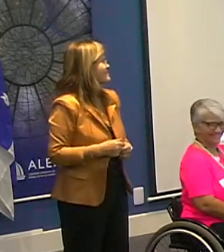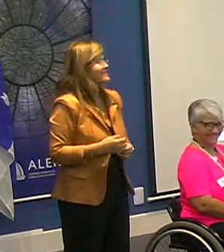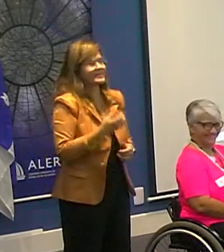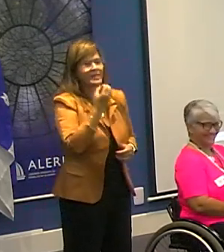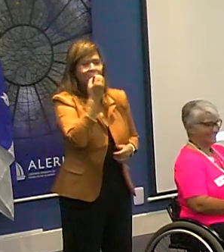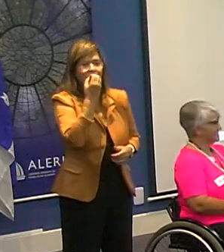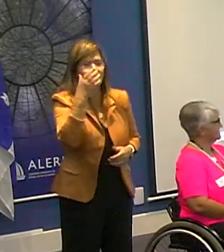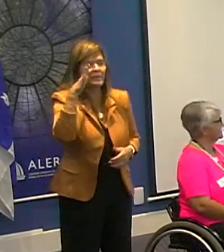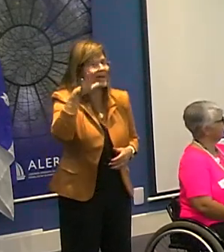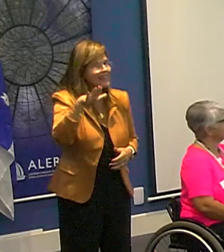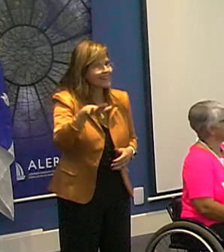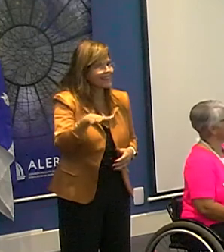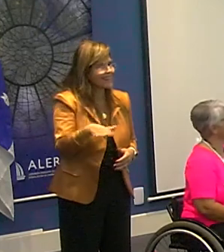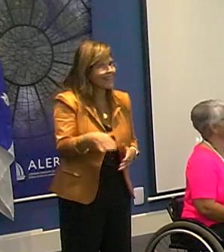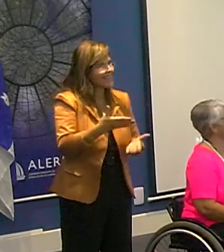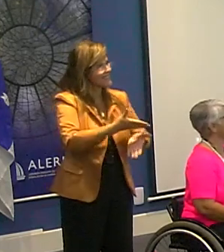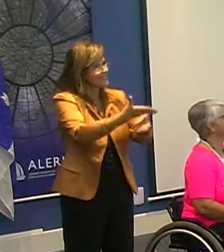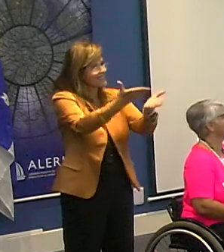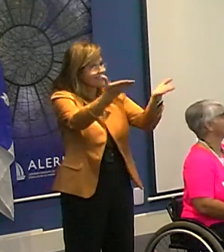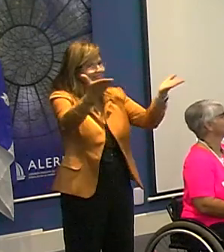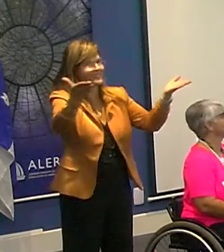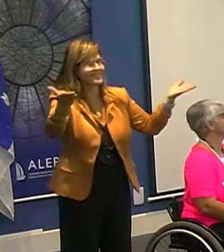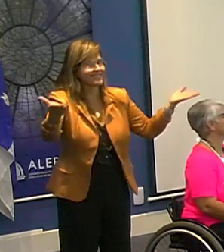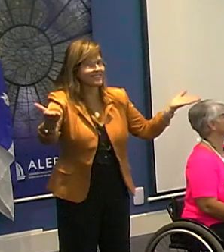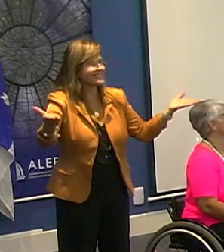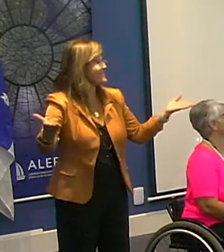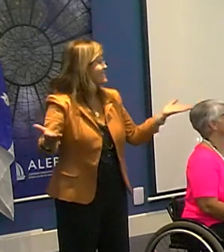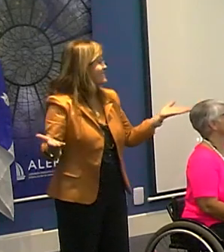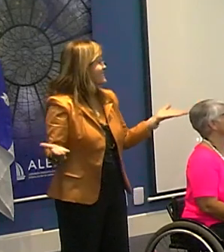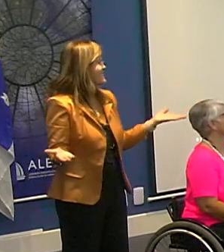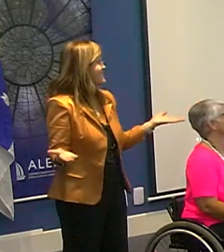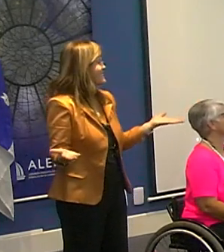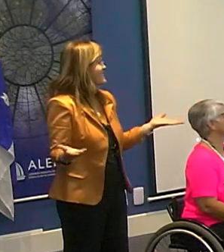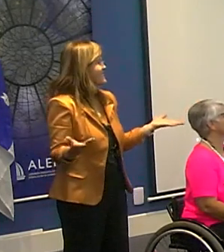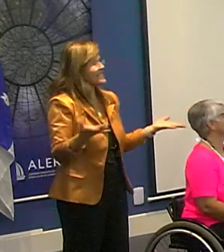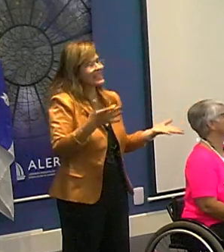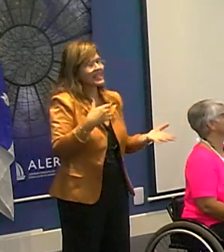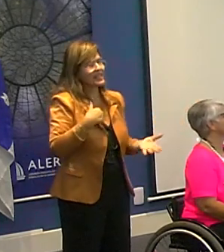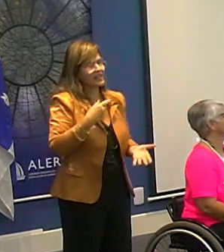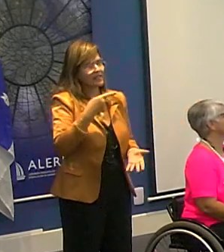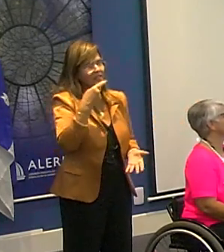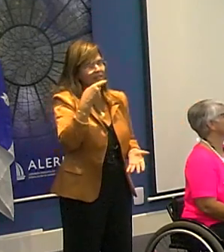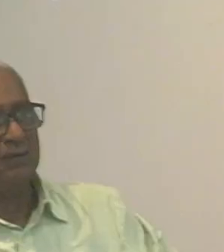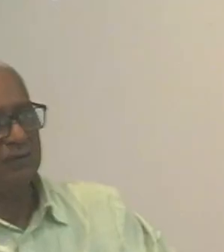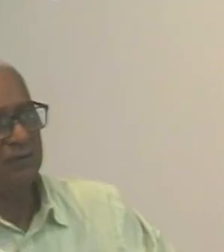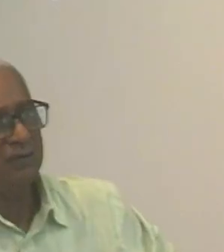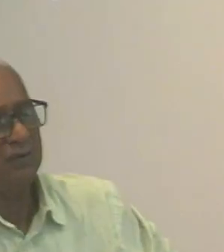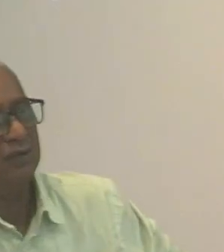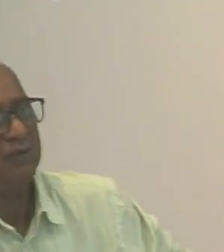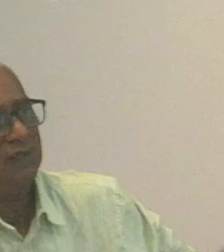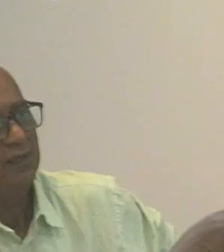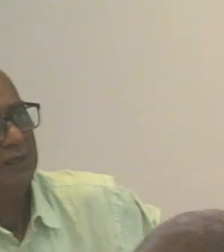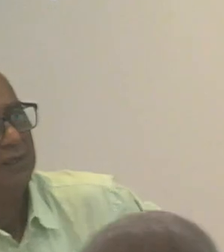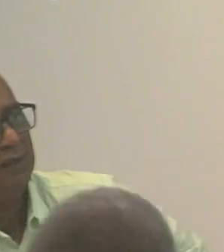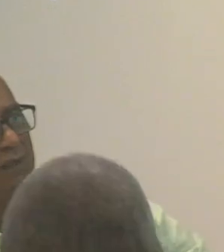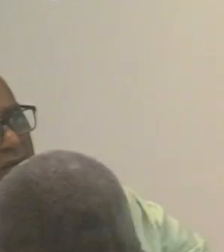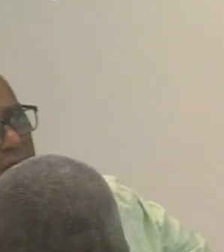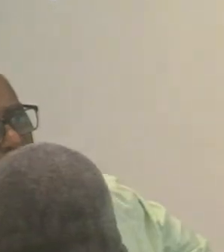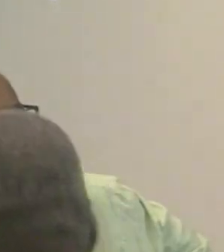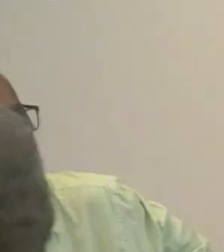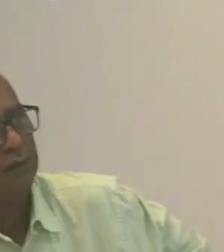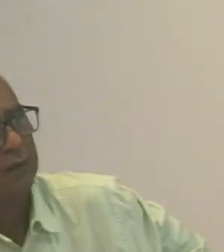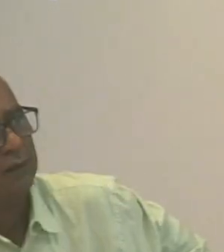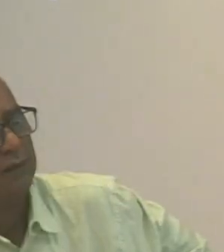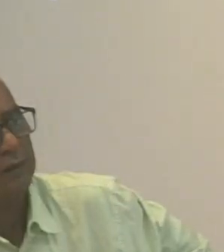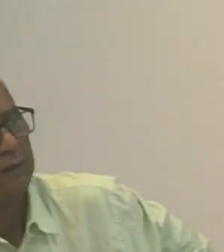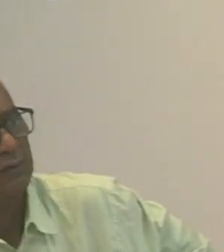Boa tarde a todos. Vou estar falando fora aqui do microfone para identificação de localização. Eu sou um